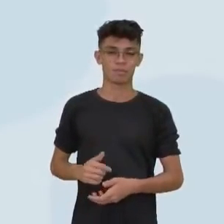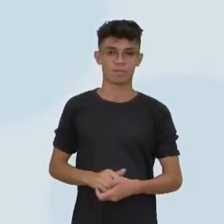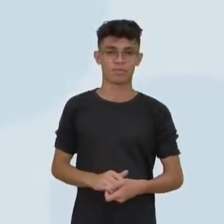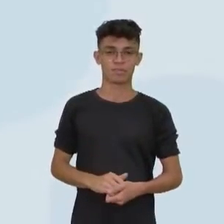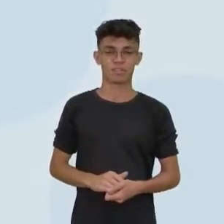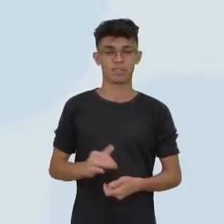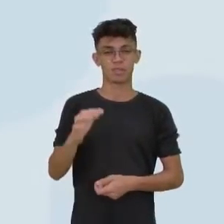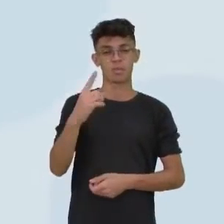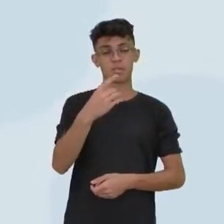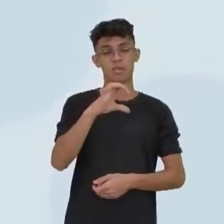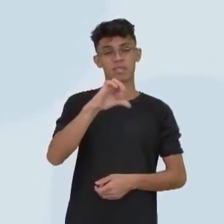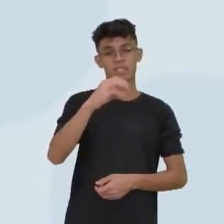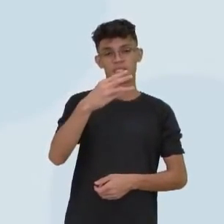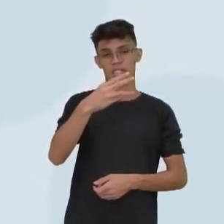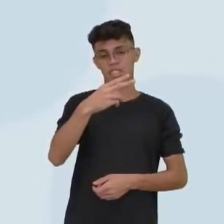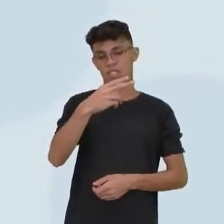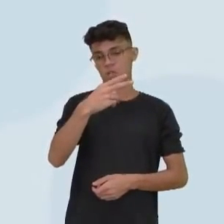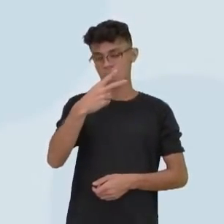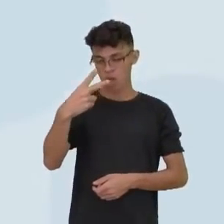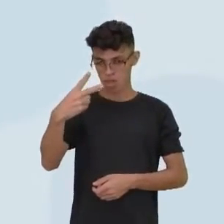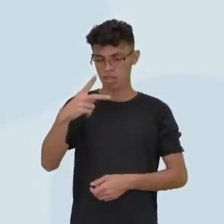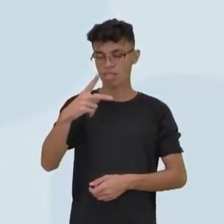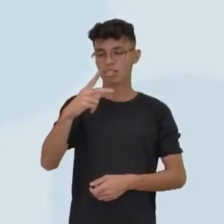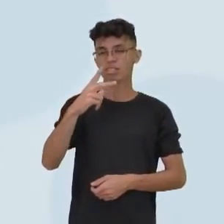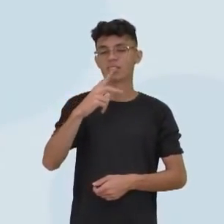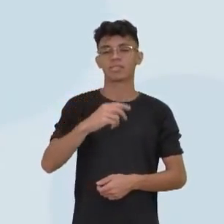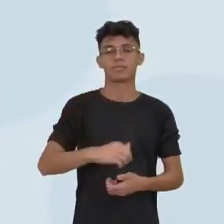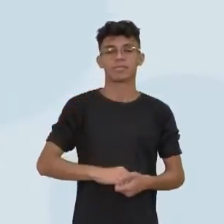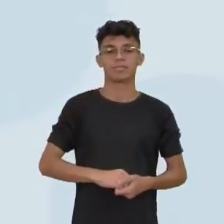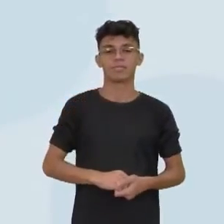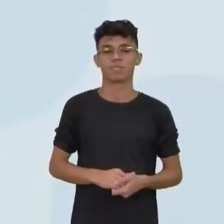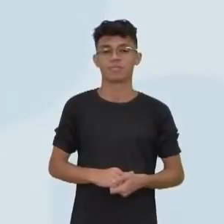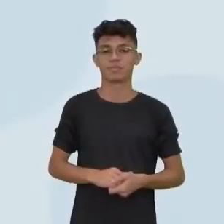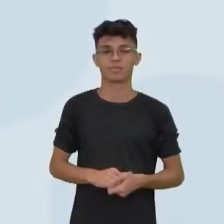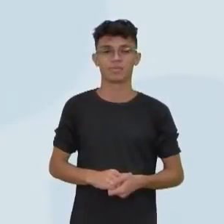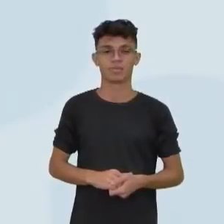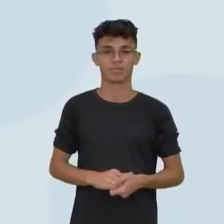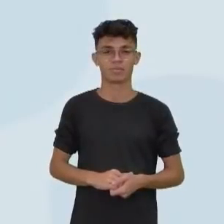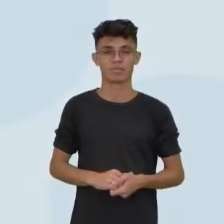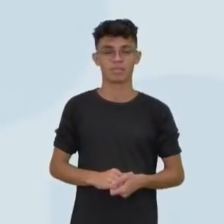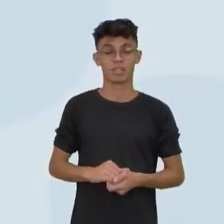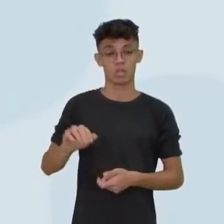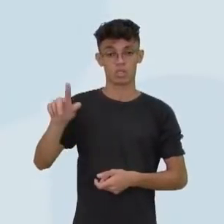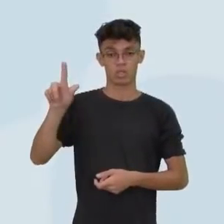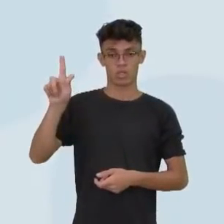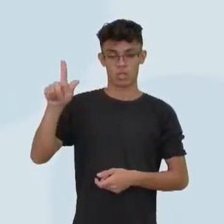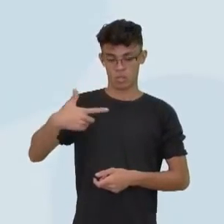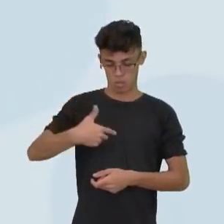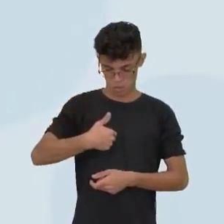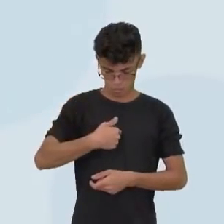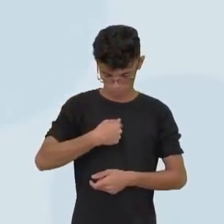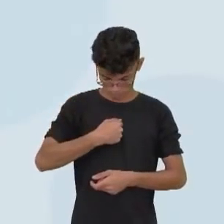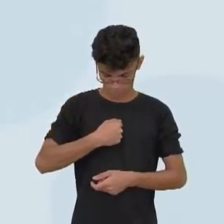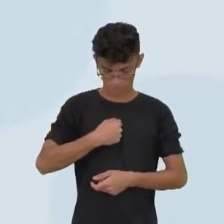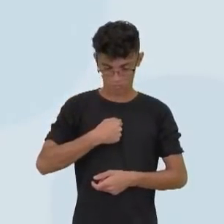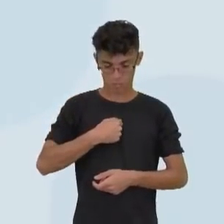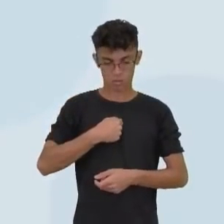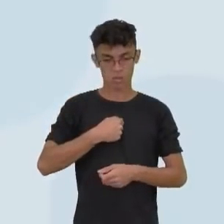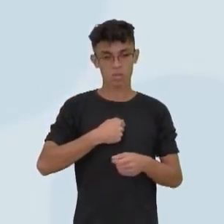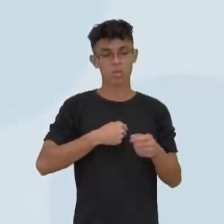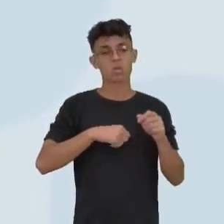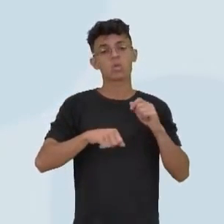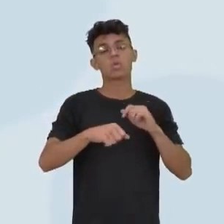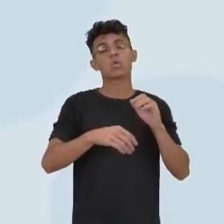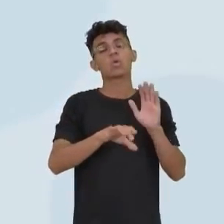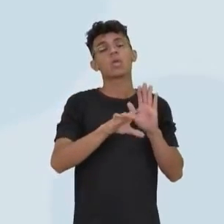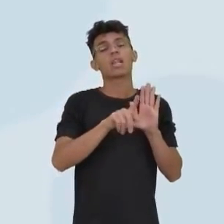Já em 1932, eles tinham feito aí, né, o Getúlio Vargas tinha colocado em vigor o